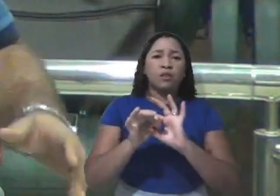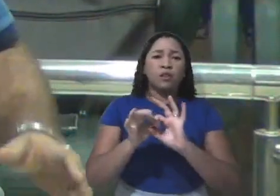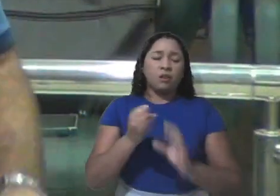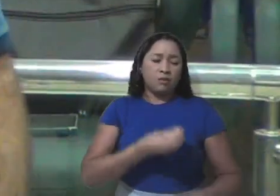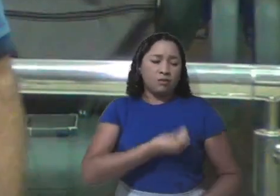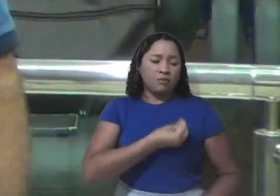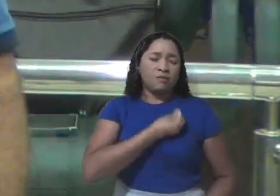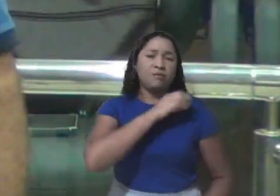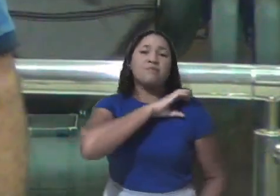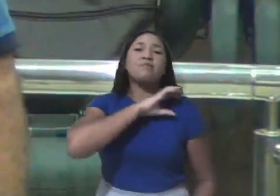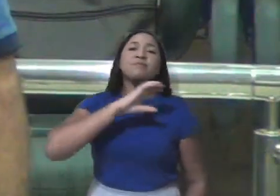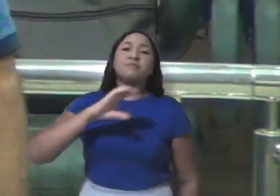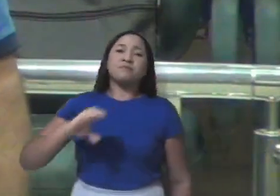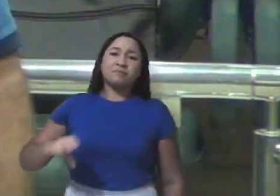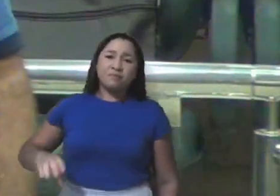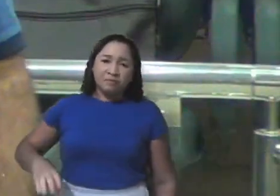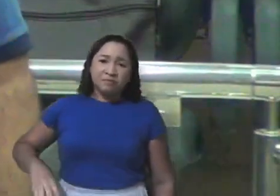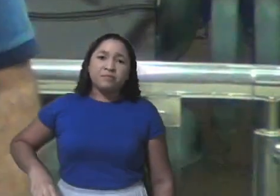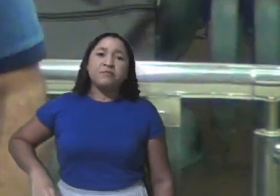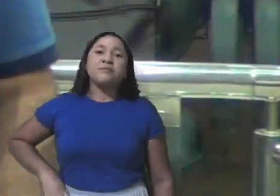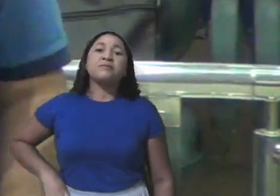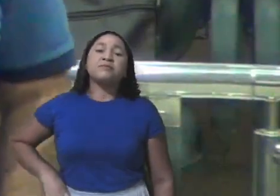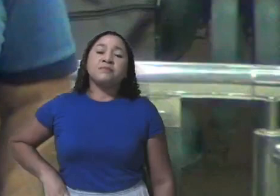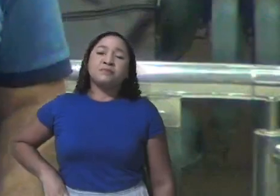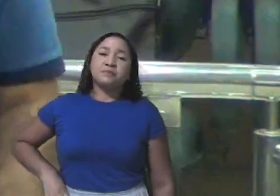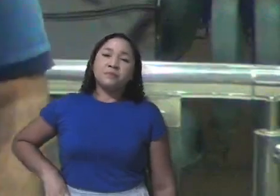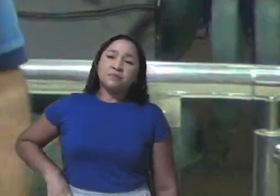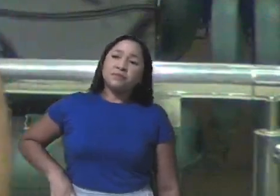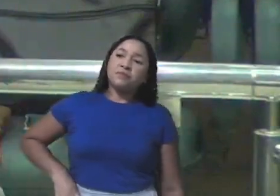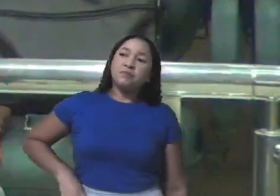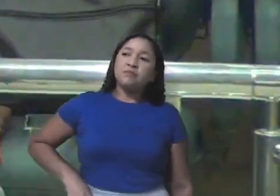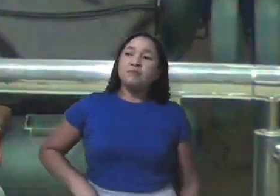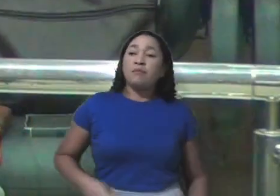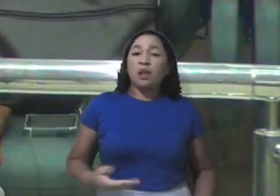E quase parando,